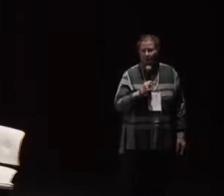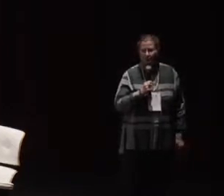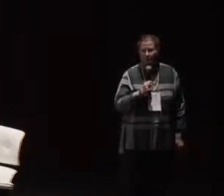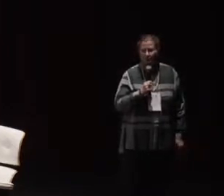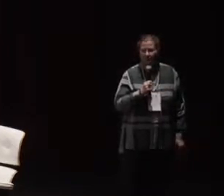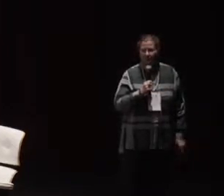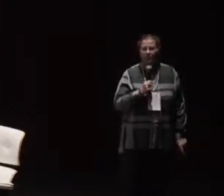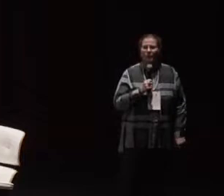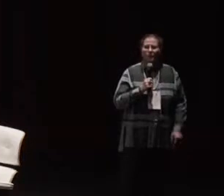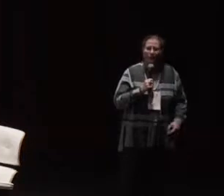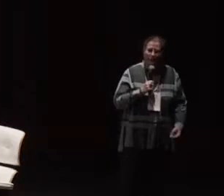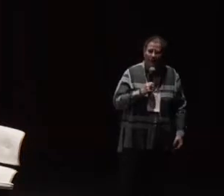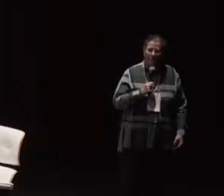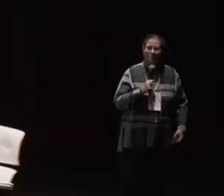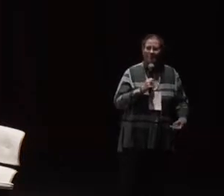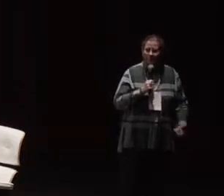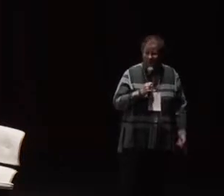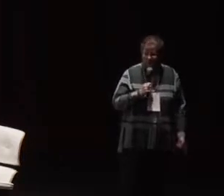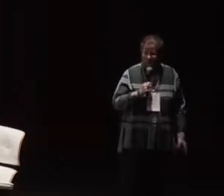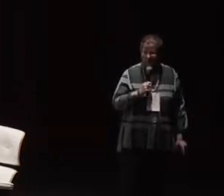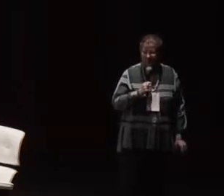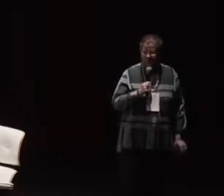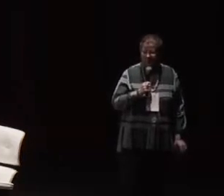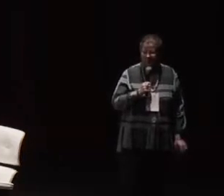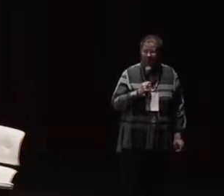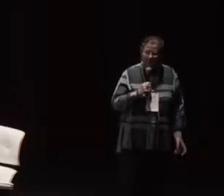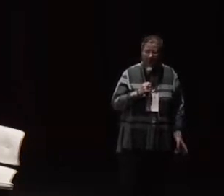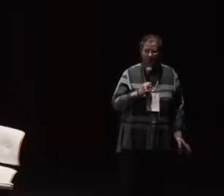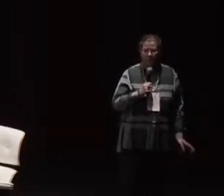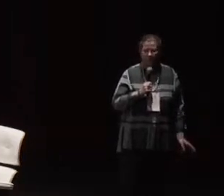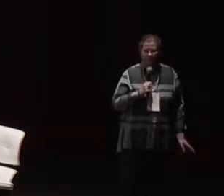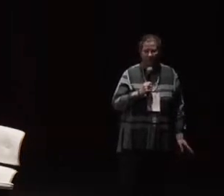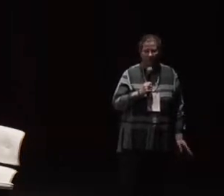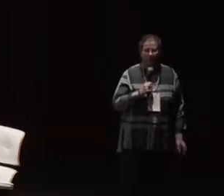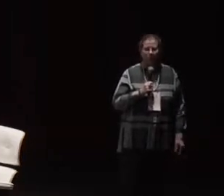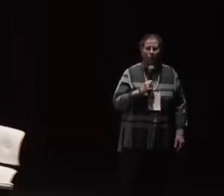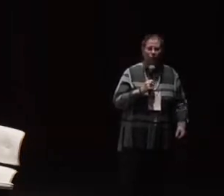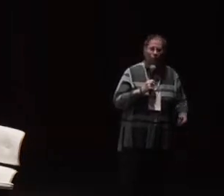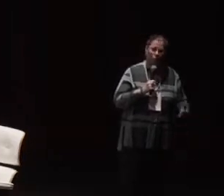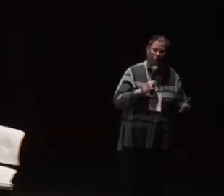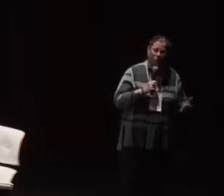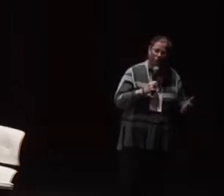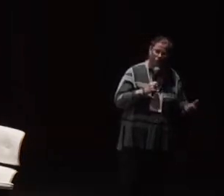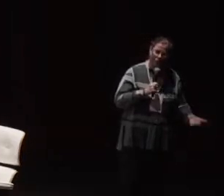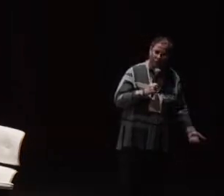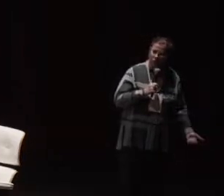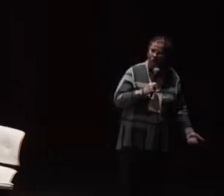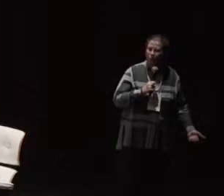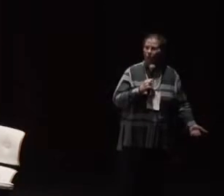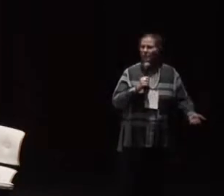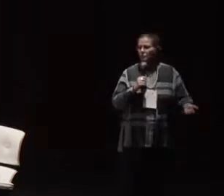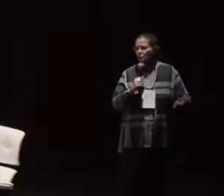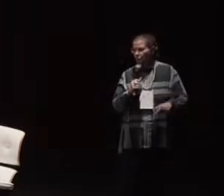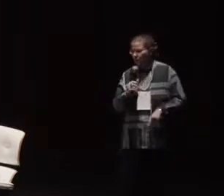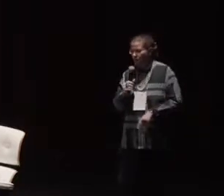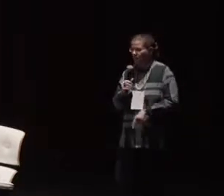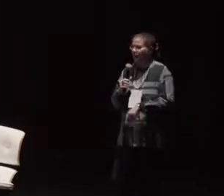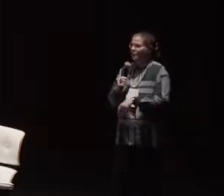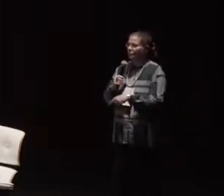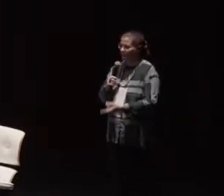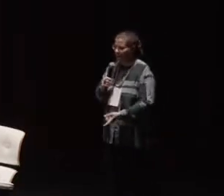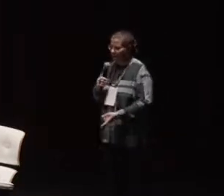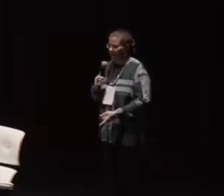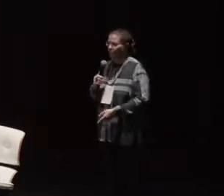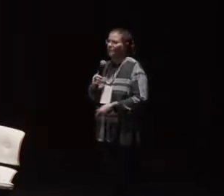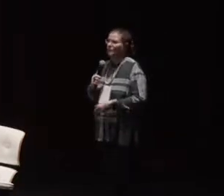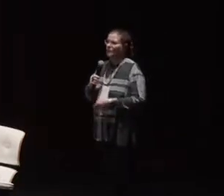educação em parceria. Essa é a forma. Com governos estaduais,